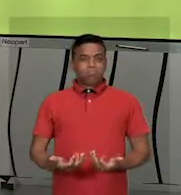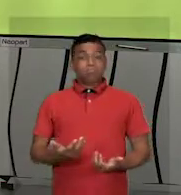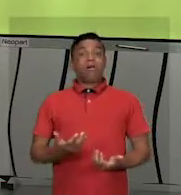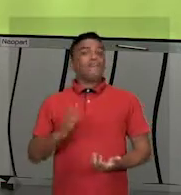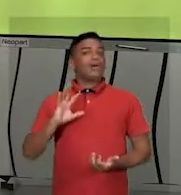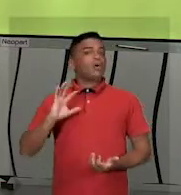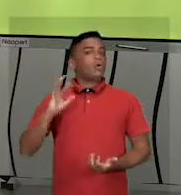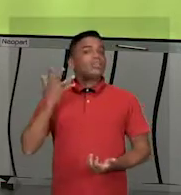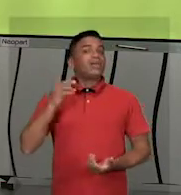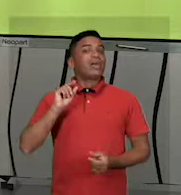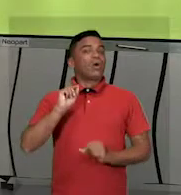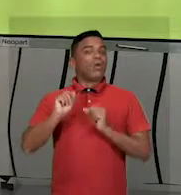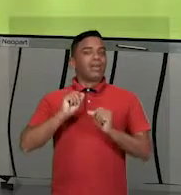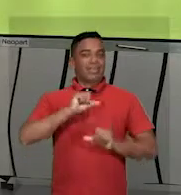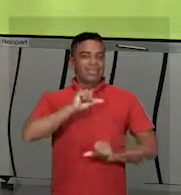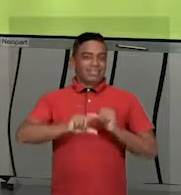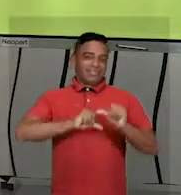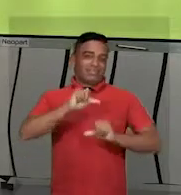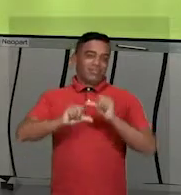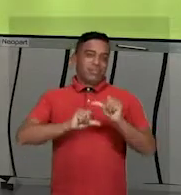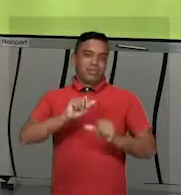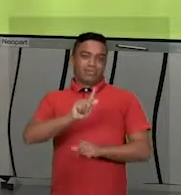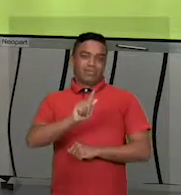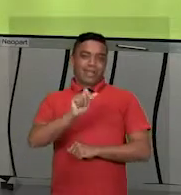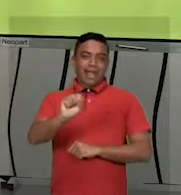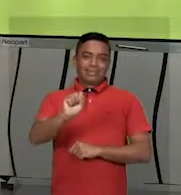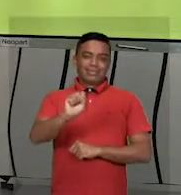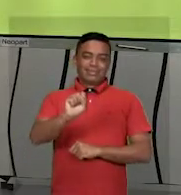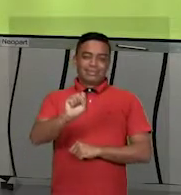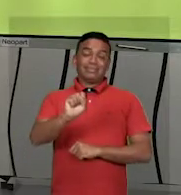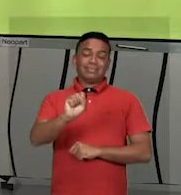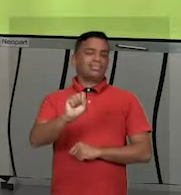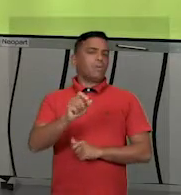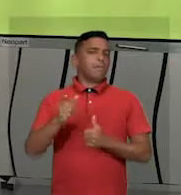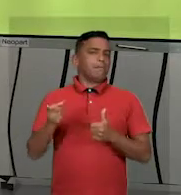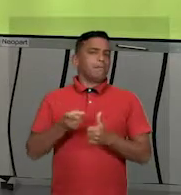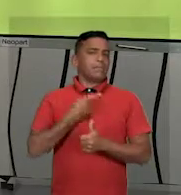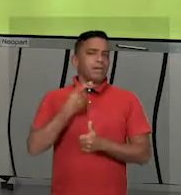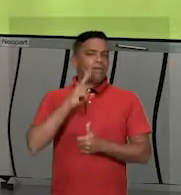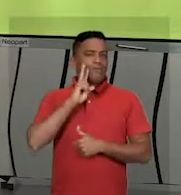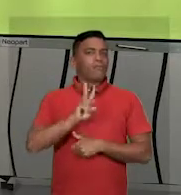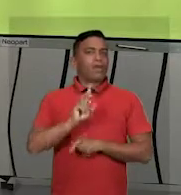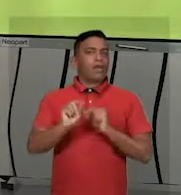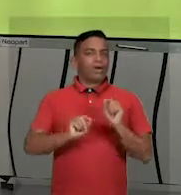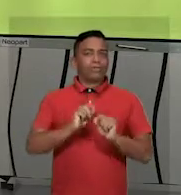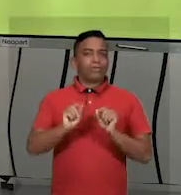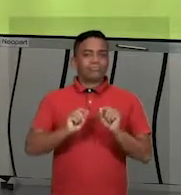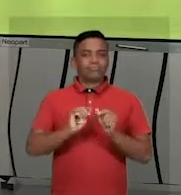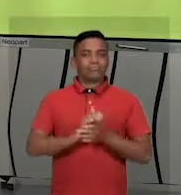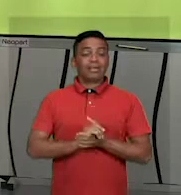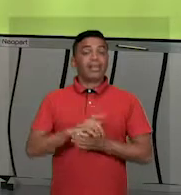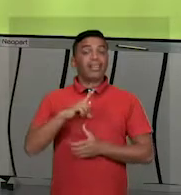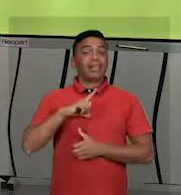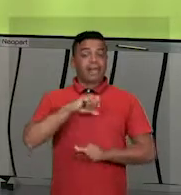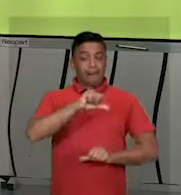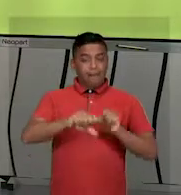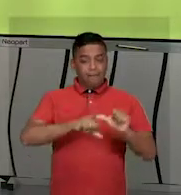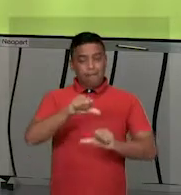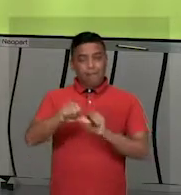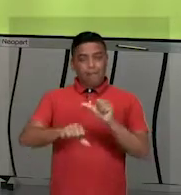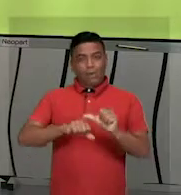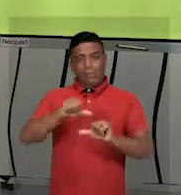tipo de transformação aqui. Nesse primeiro caso, o que nós vamos ter? Nós vamos ter uma transformação do